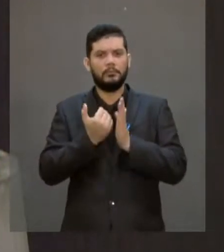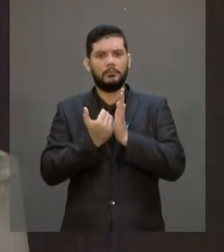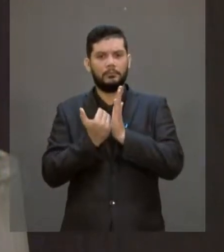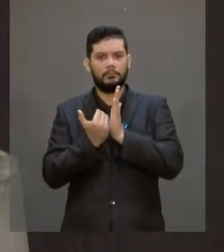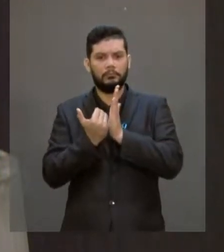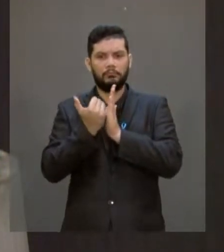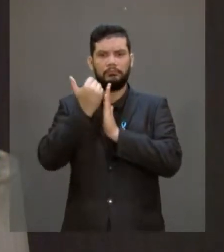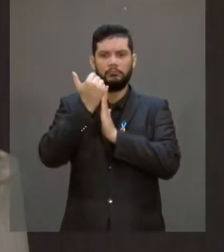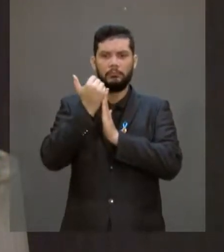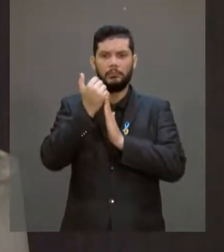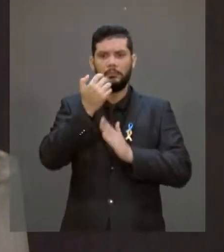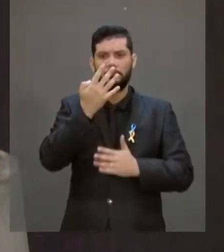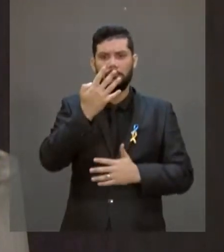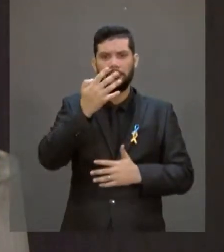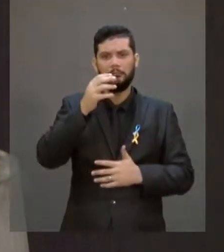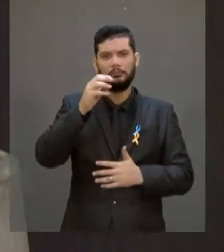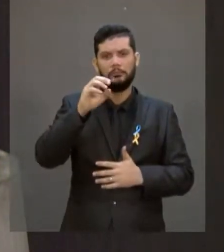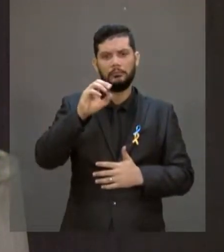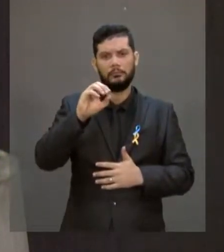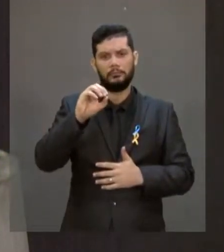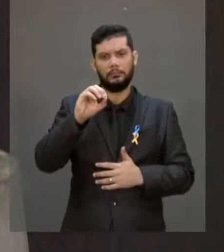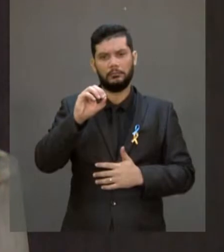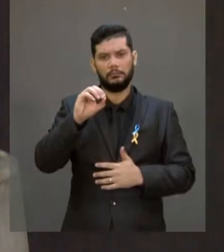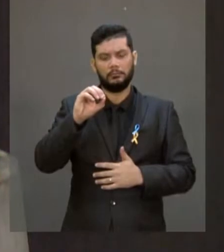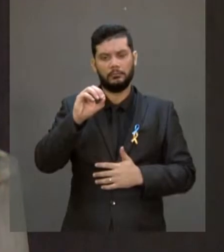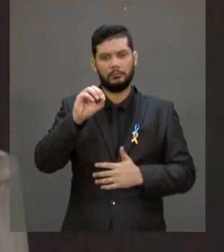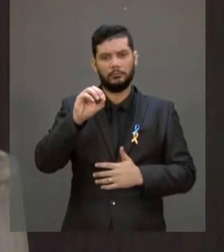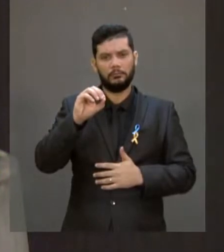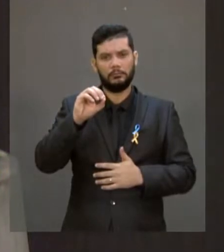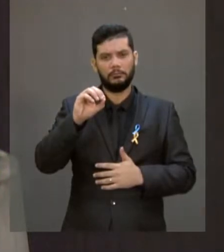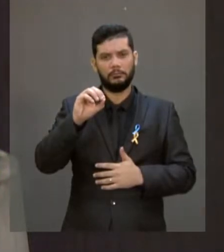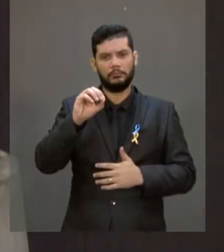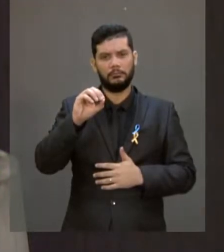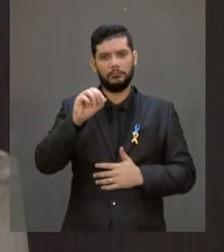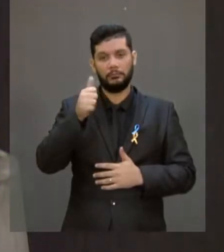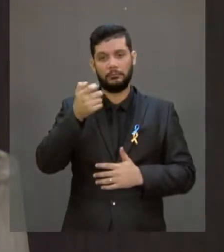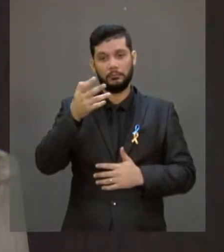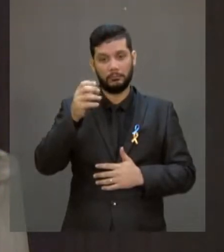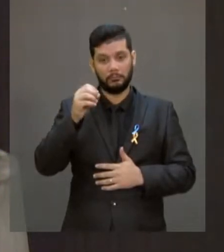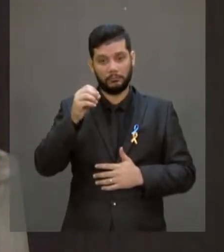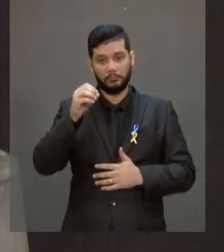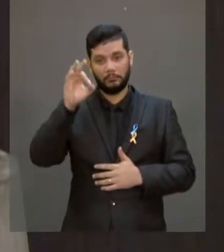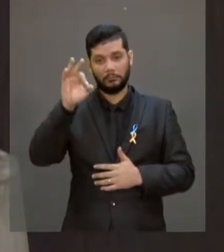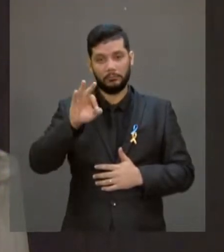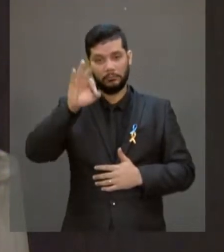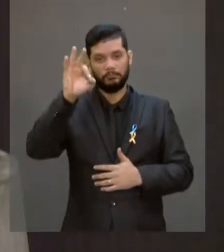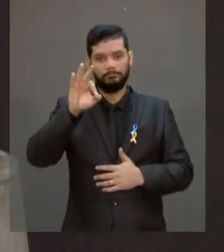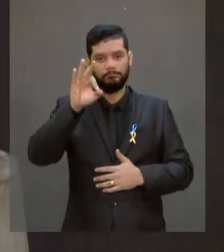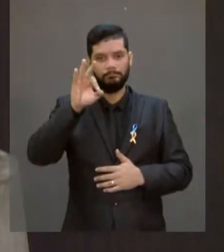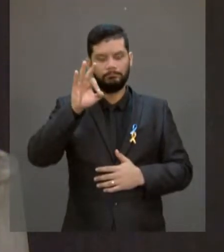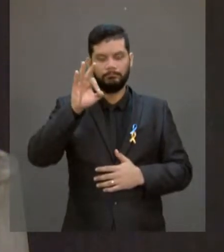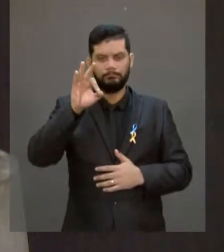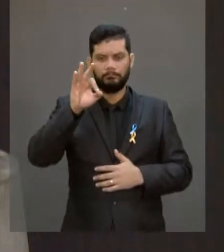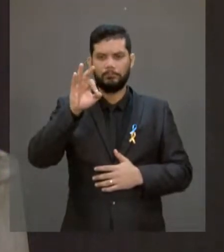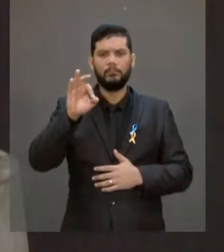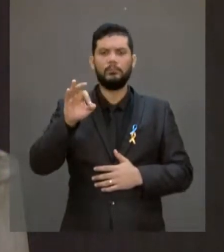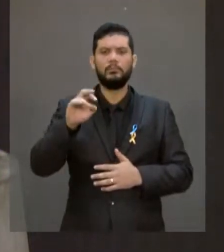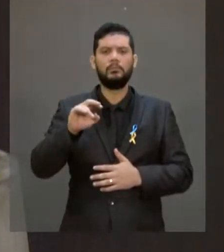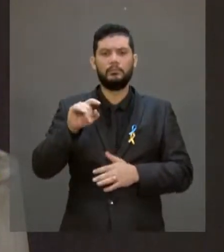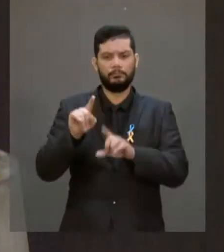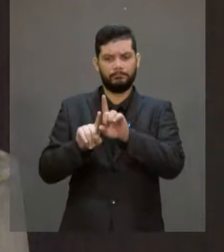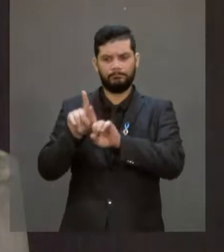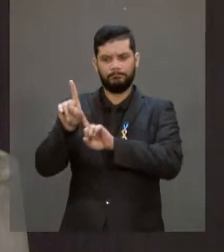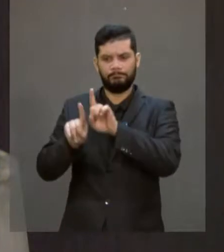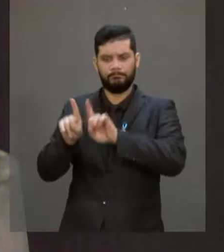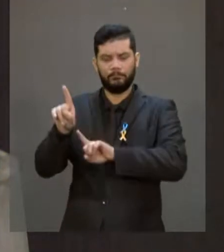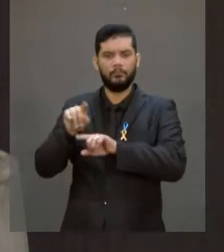440% no número de mortes por intervenção da Polícia Cearense nos últimos 6 anos.